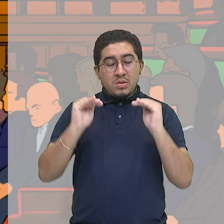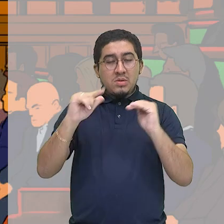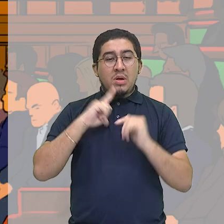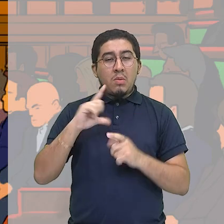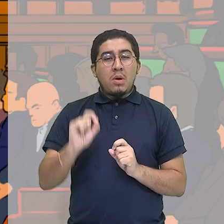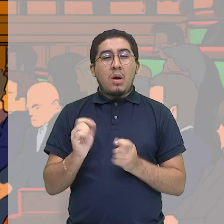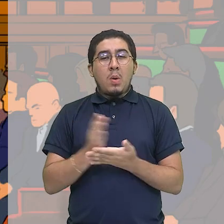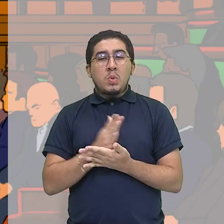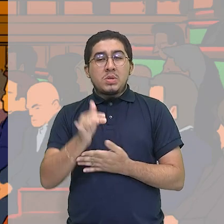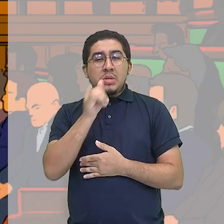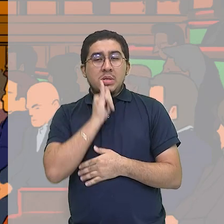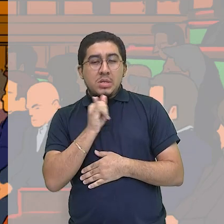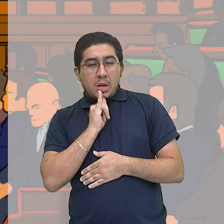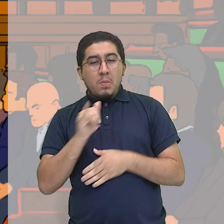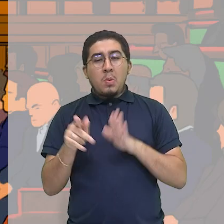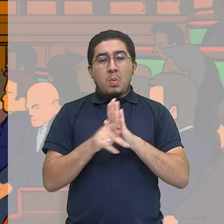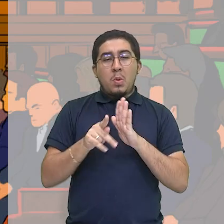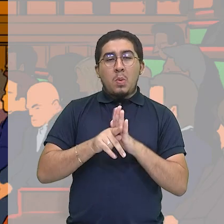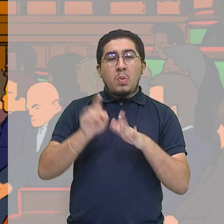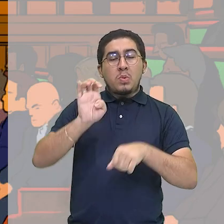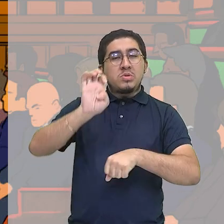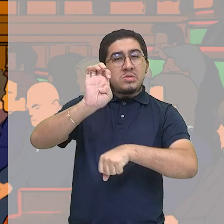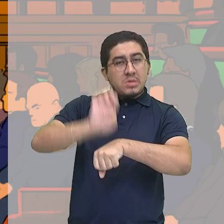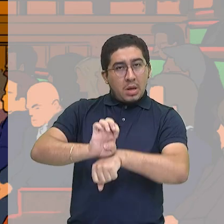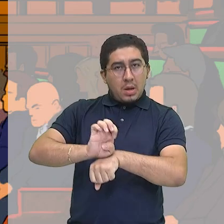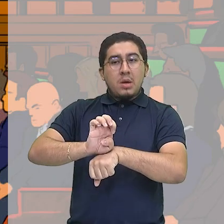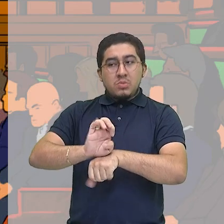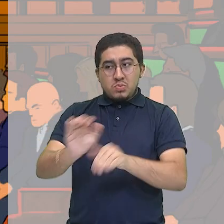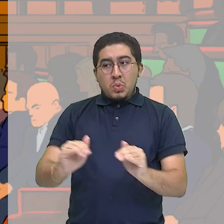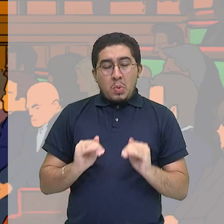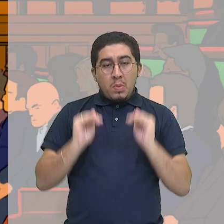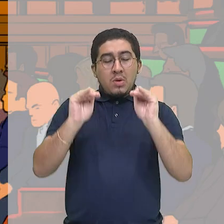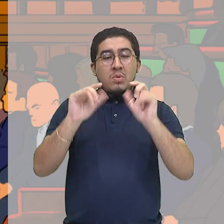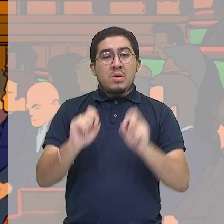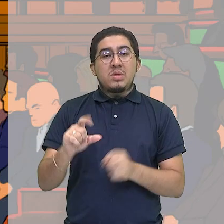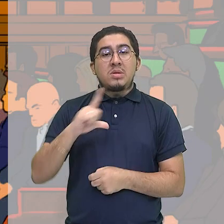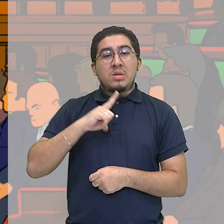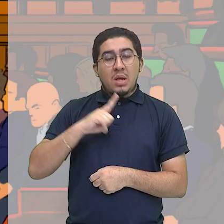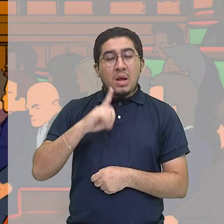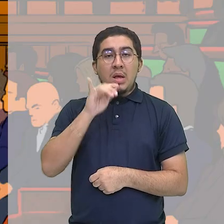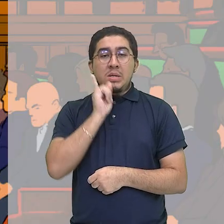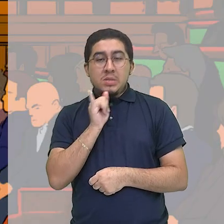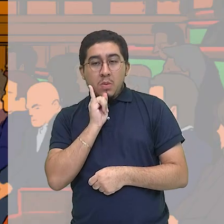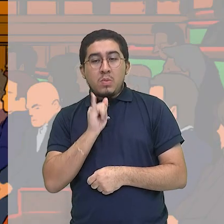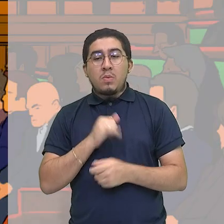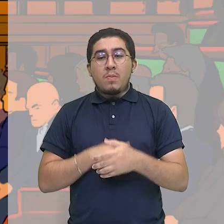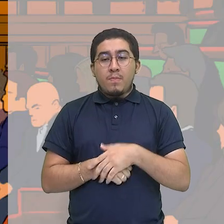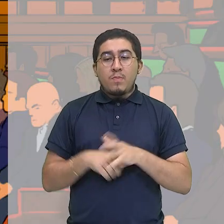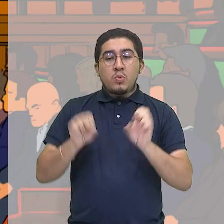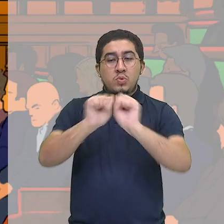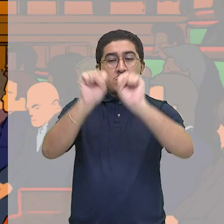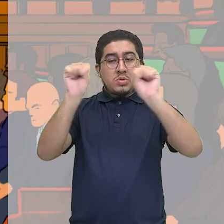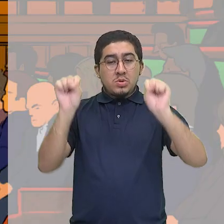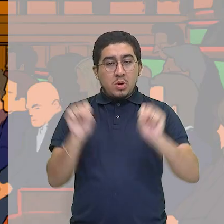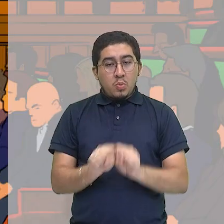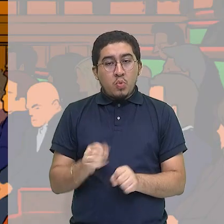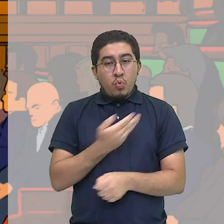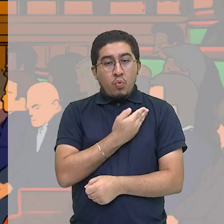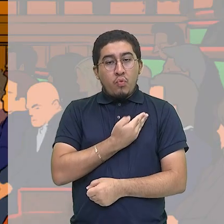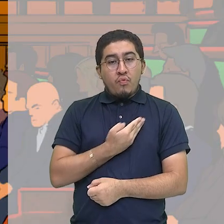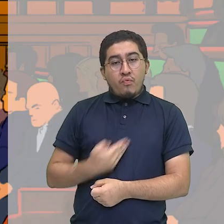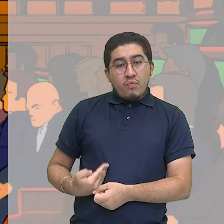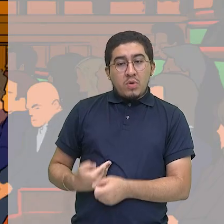aqui alguns exemplos de estados soberanos, onde existe, por exemplo, o sistema de governo